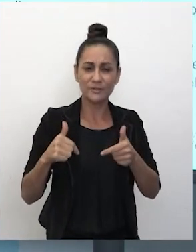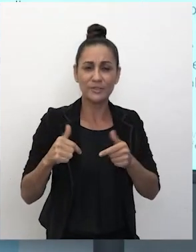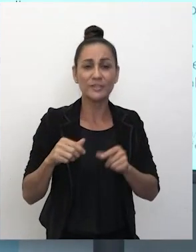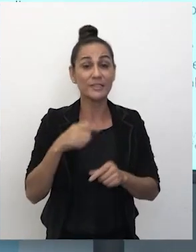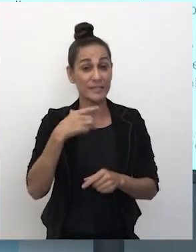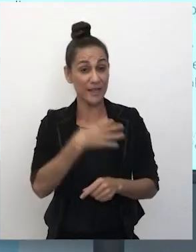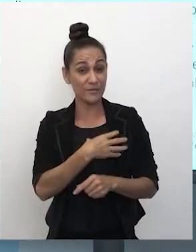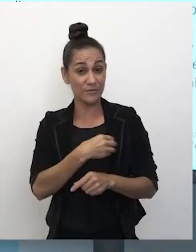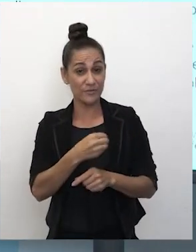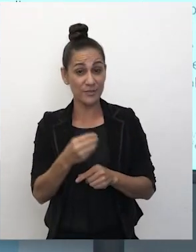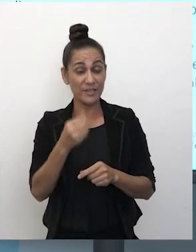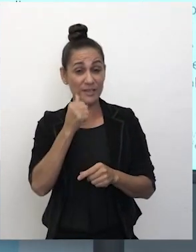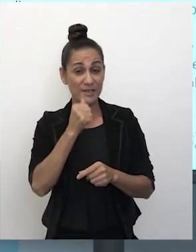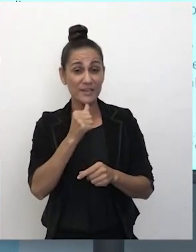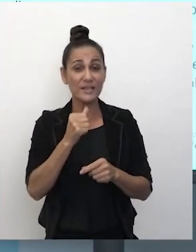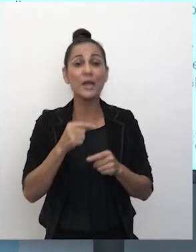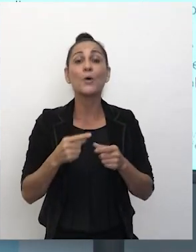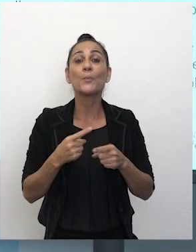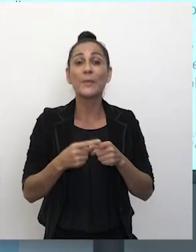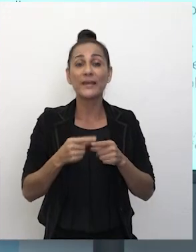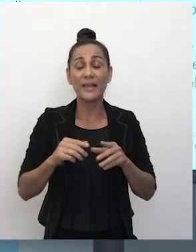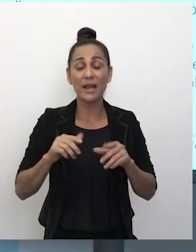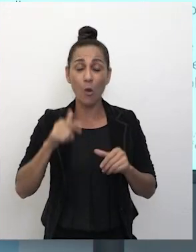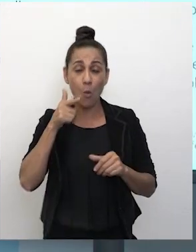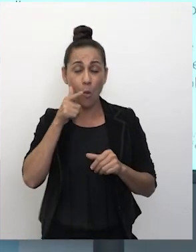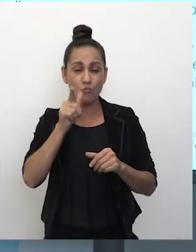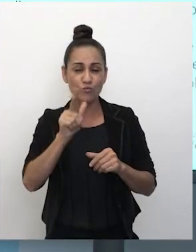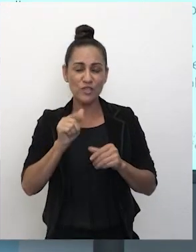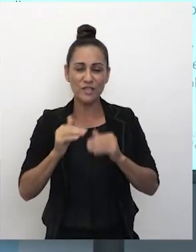né? Dando todo o incentivo para que ela pudesse